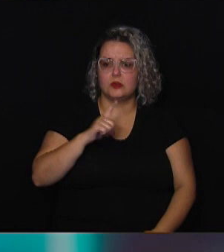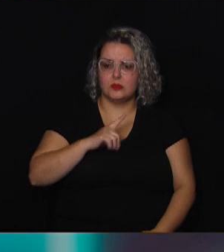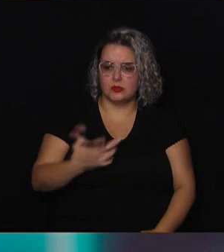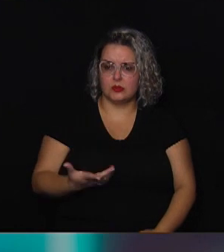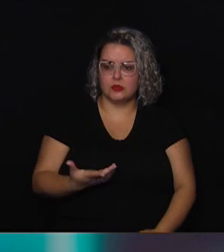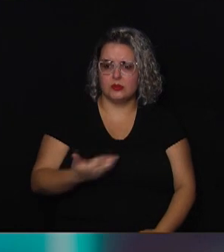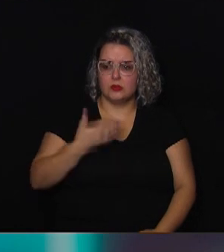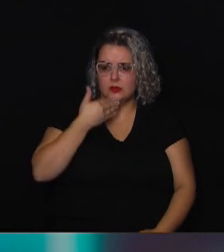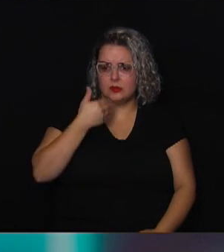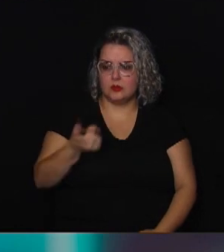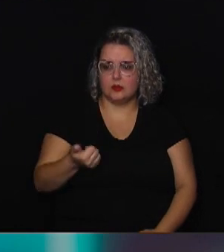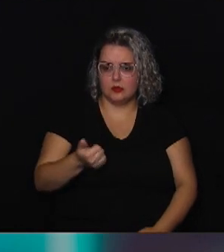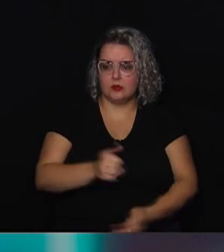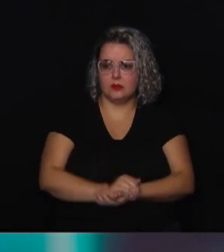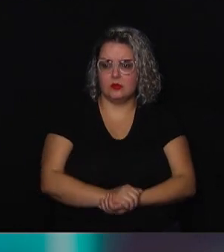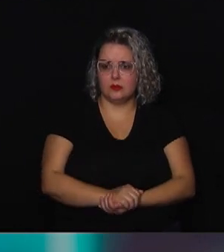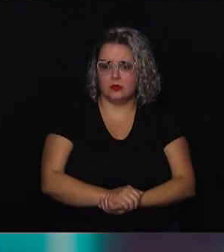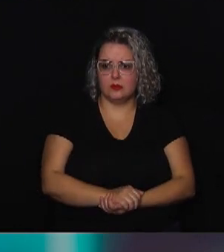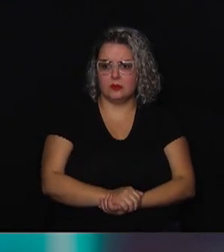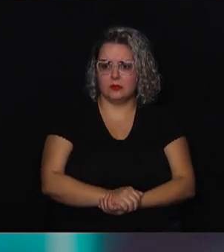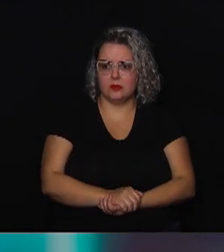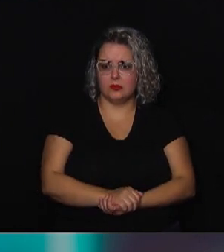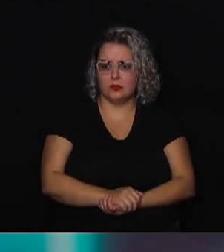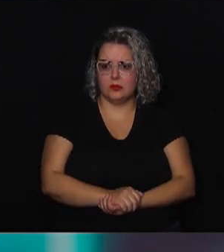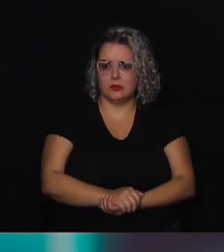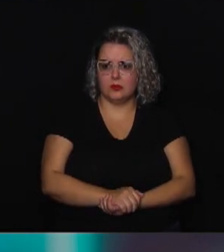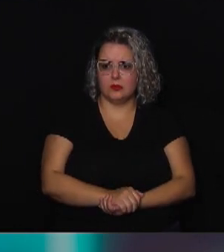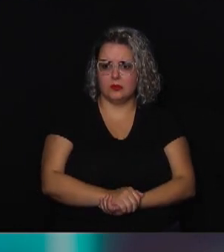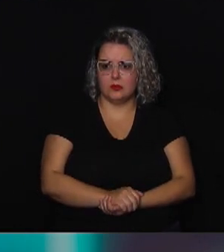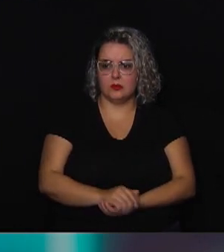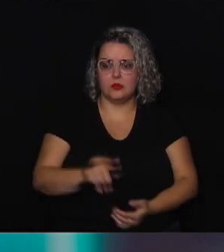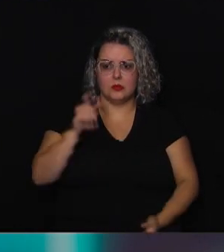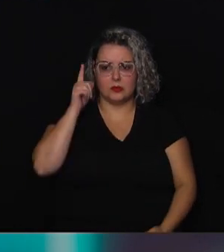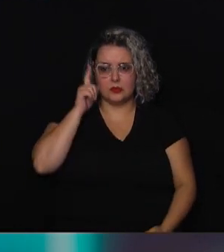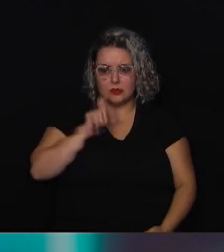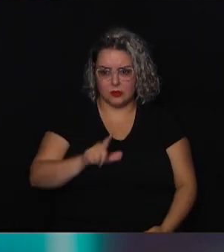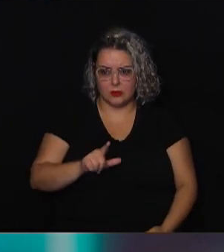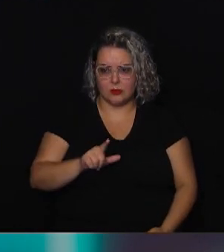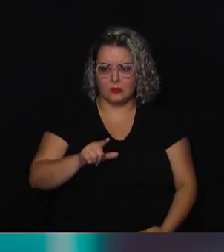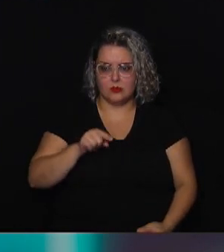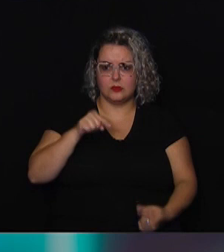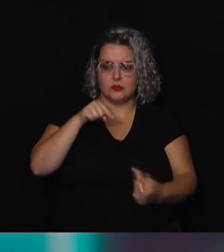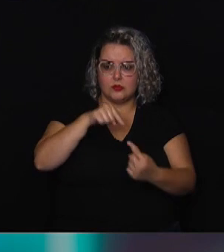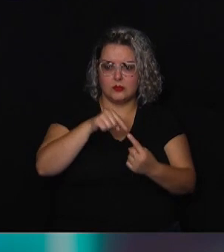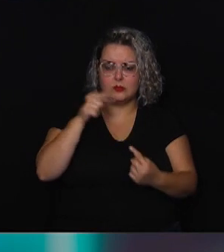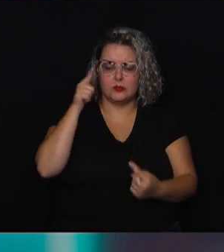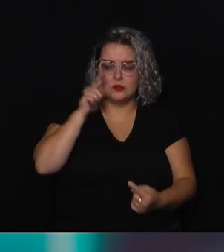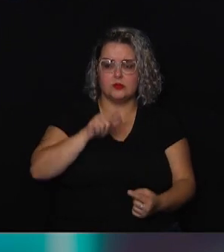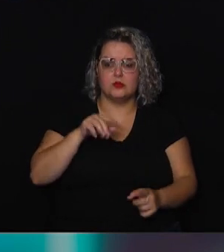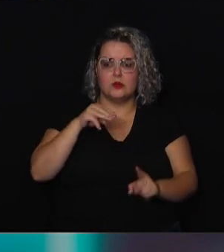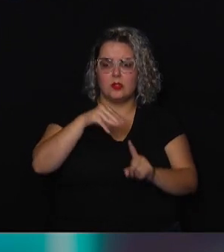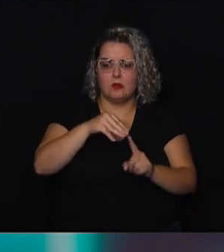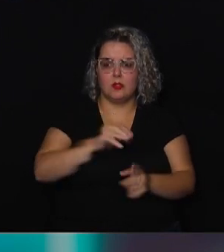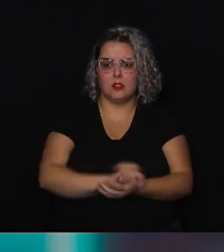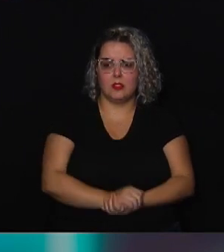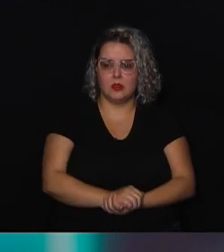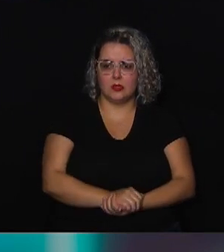melhora, mas não chegamos tão próximo, não chegamos a atingir a meta, né?